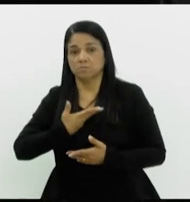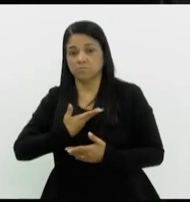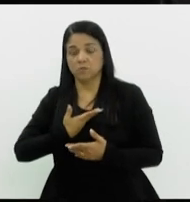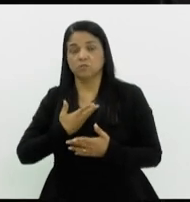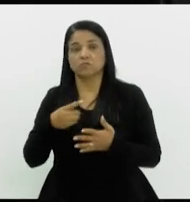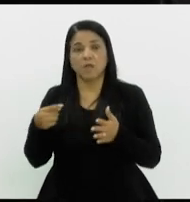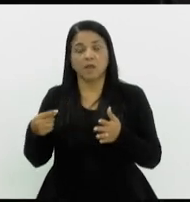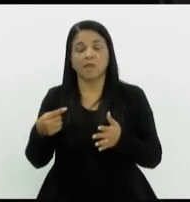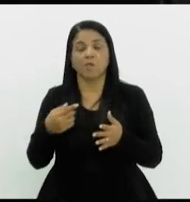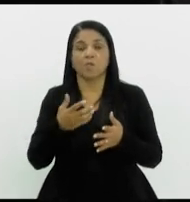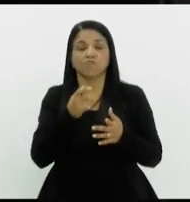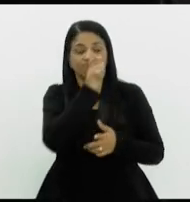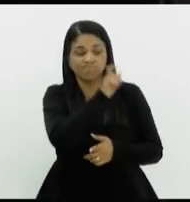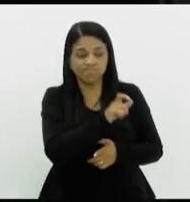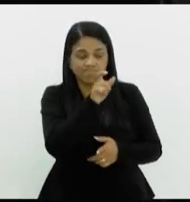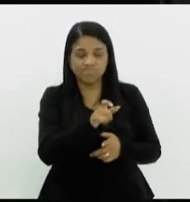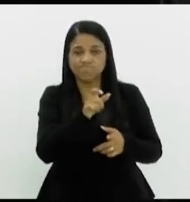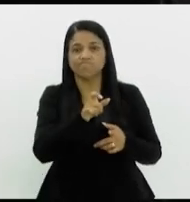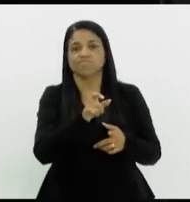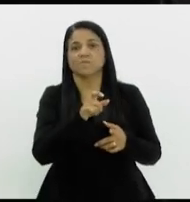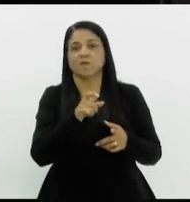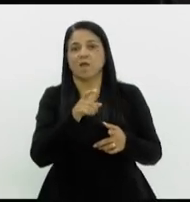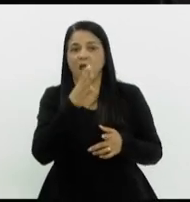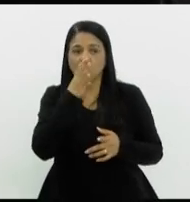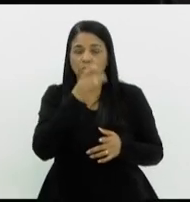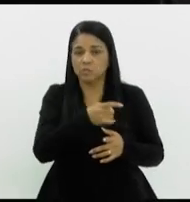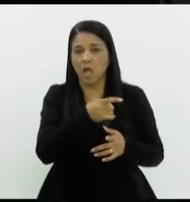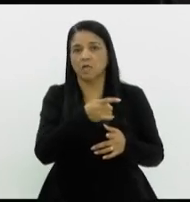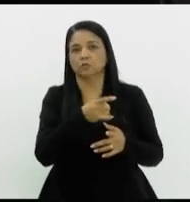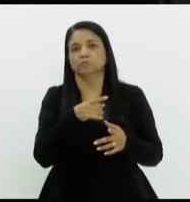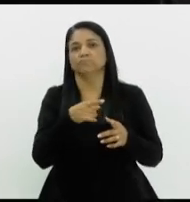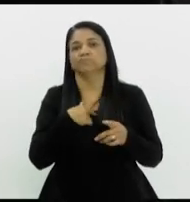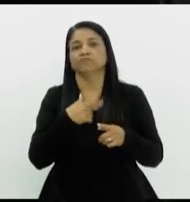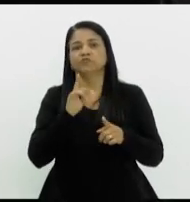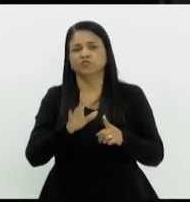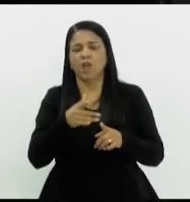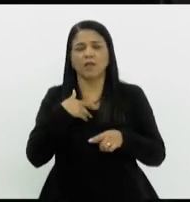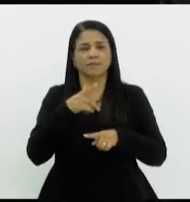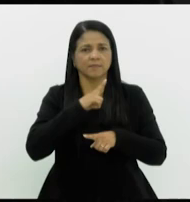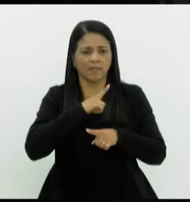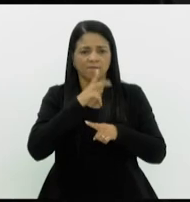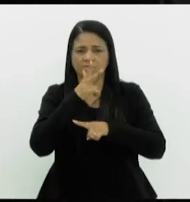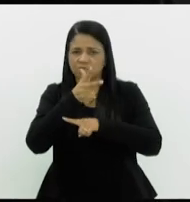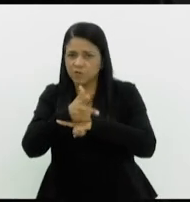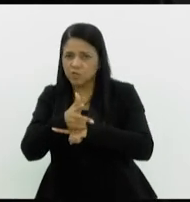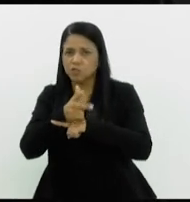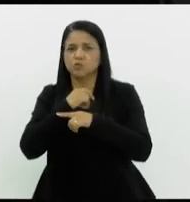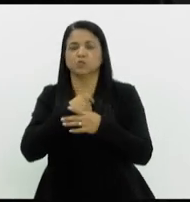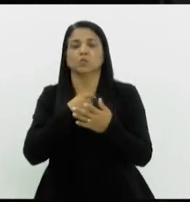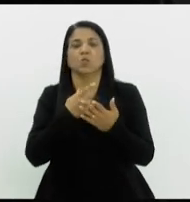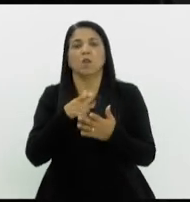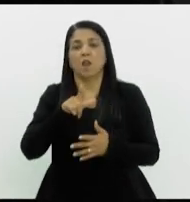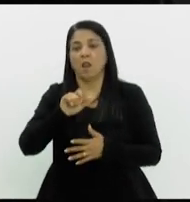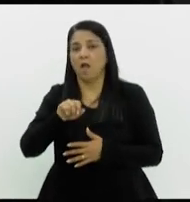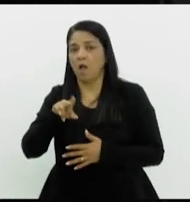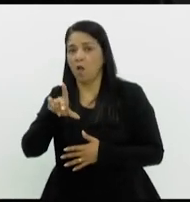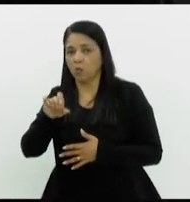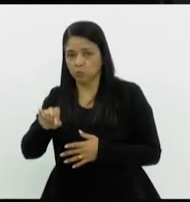pronunciados, porque já existem vídeos, já existem laudos periciais da própria Polícia Civil,